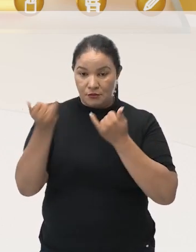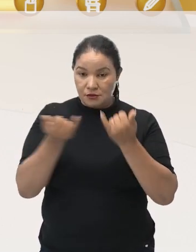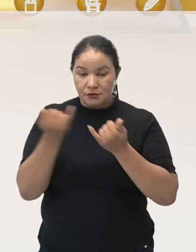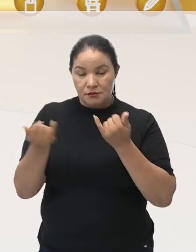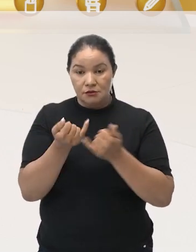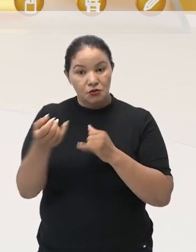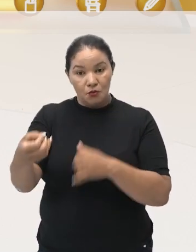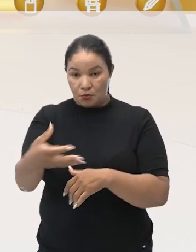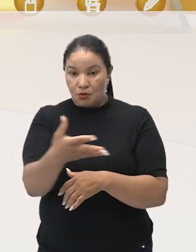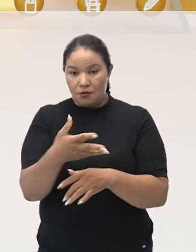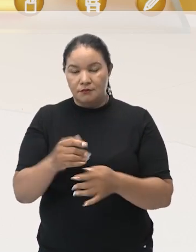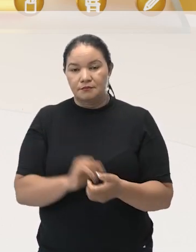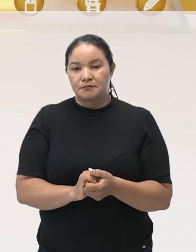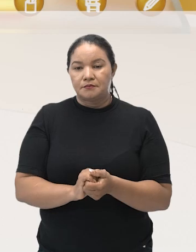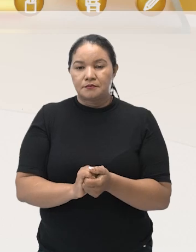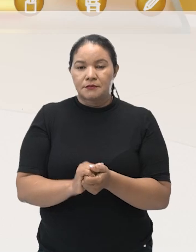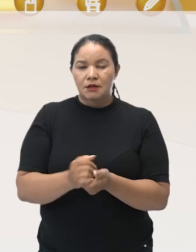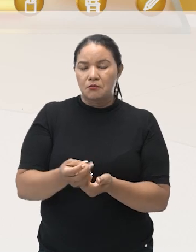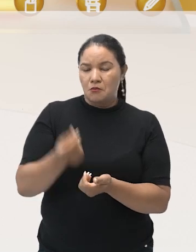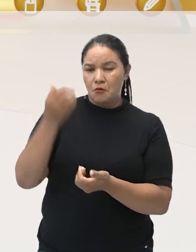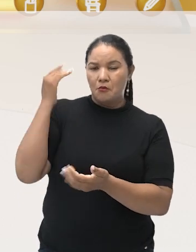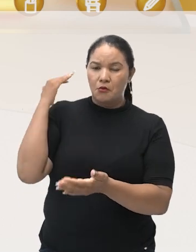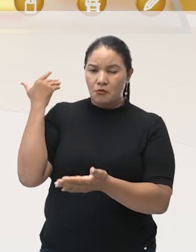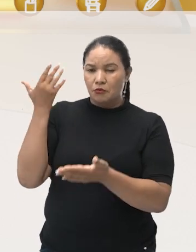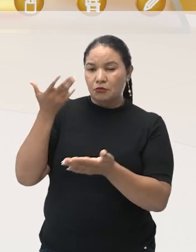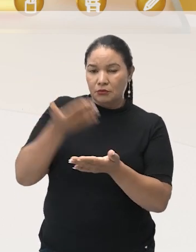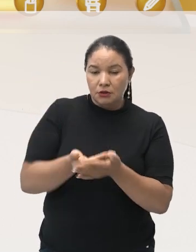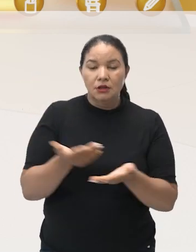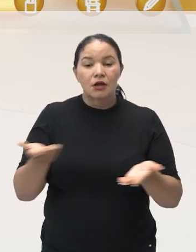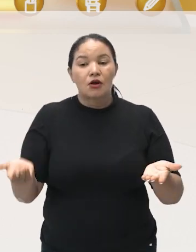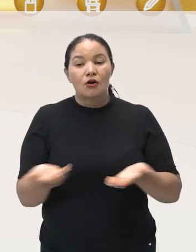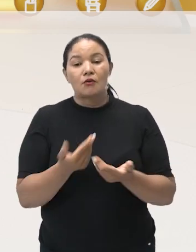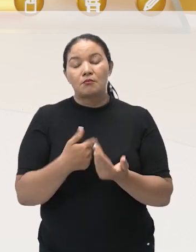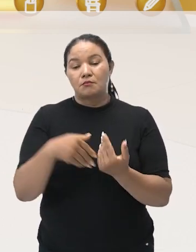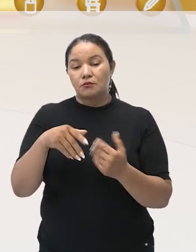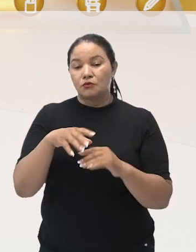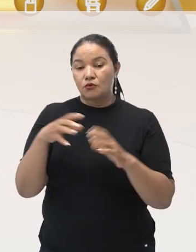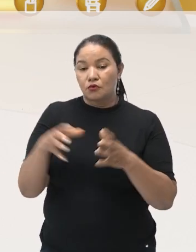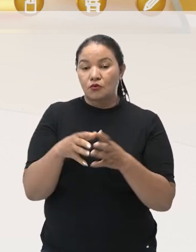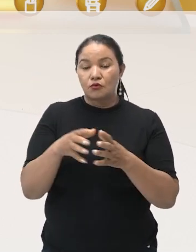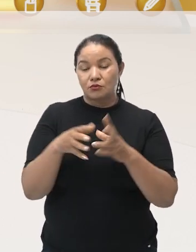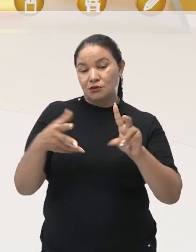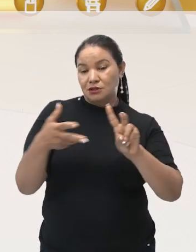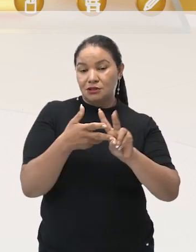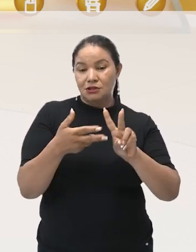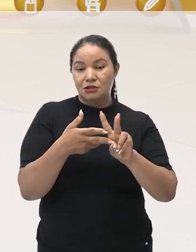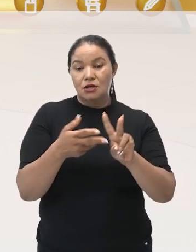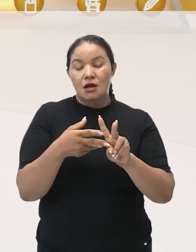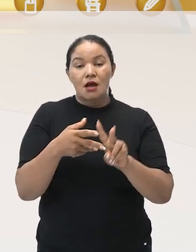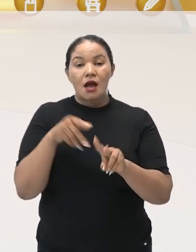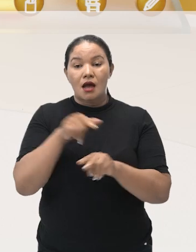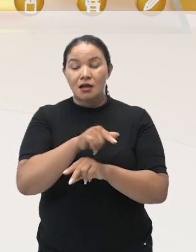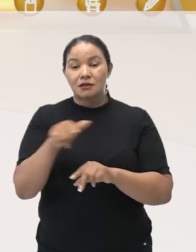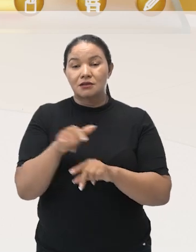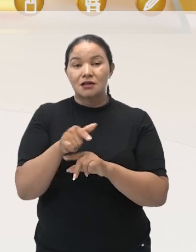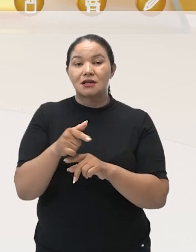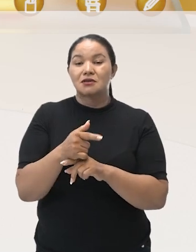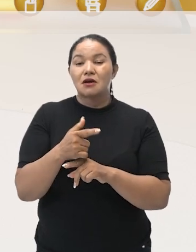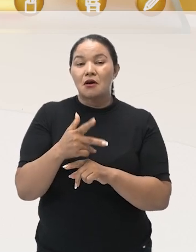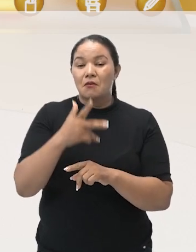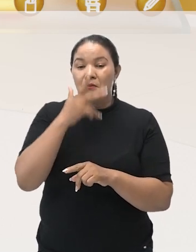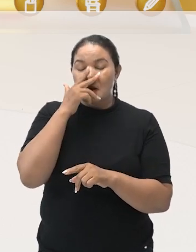durante muito tempo os povos indígenas foram vistos como fadados ao